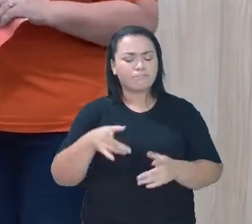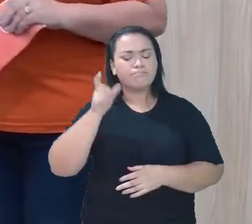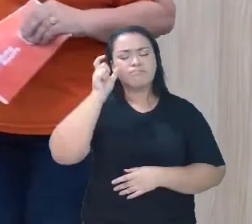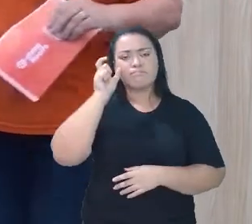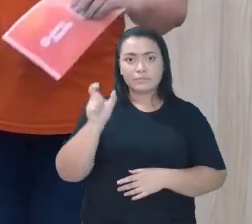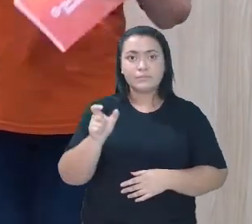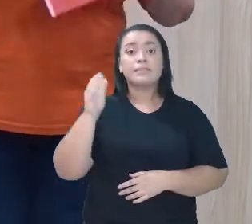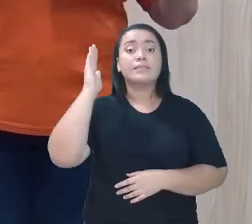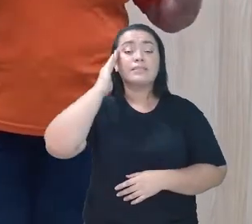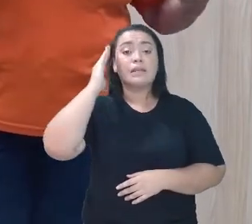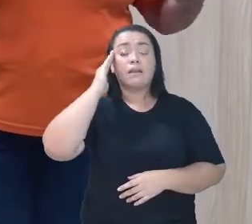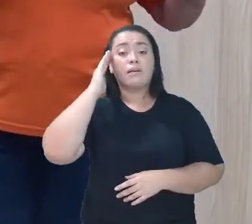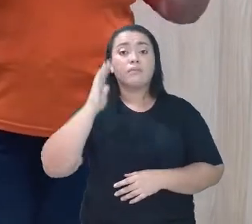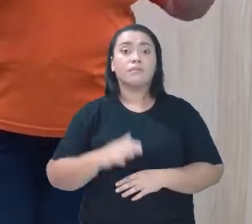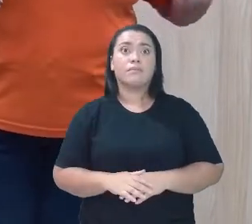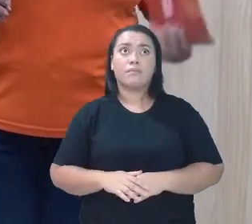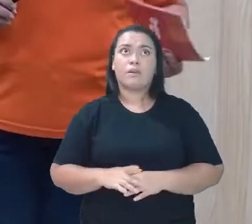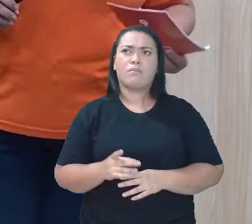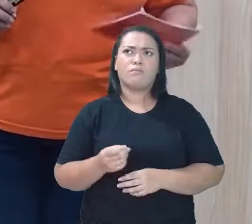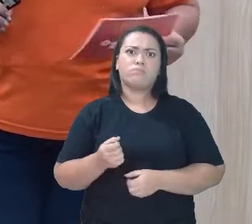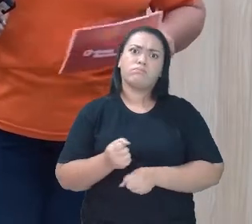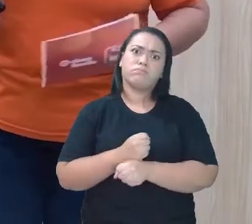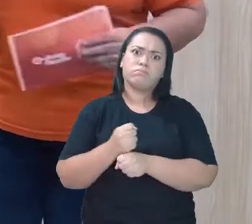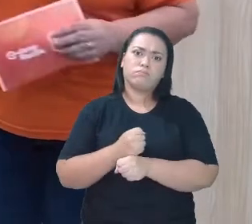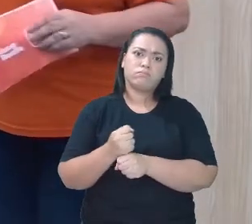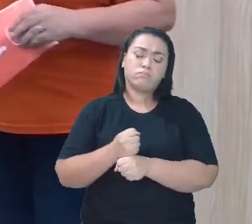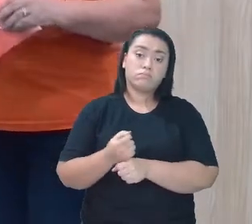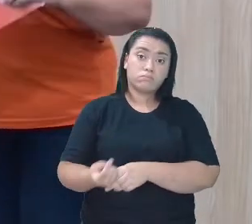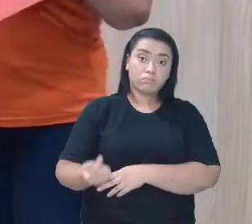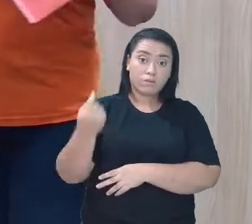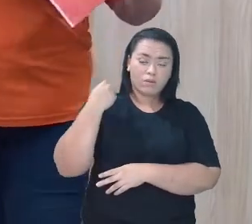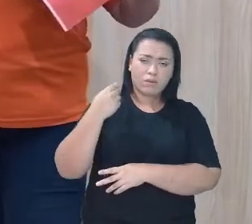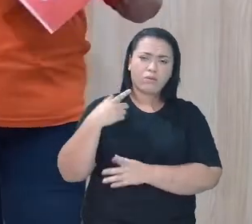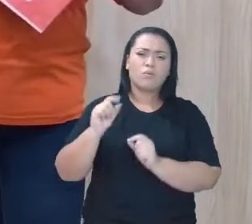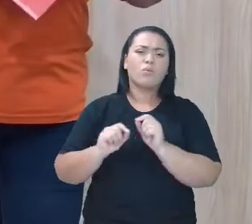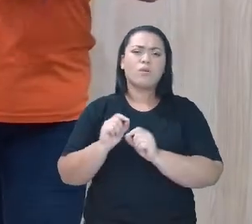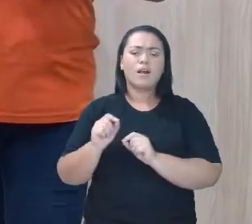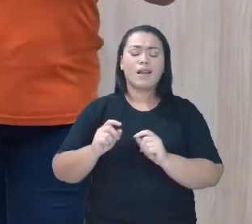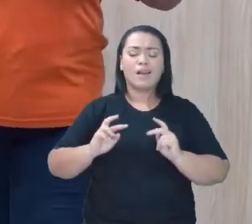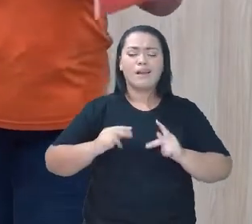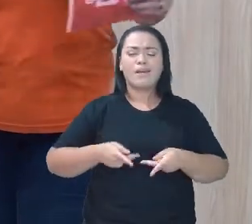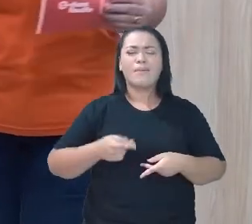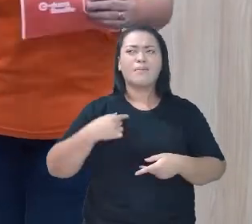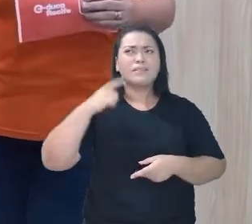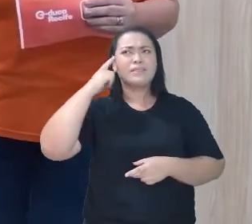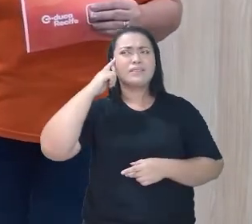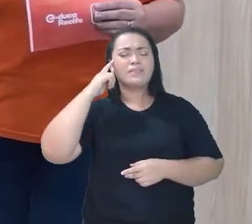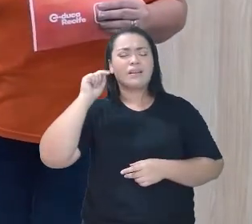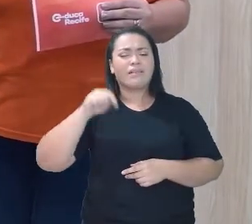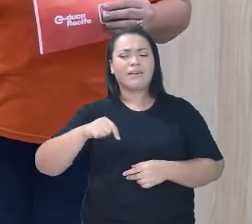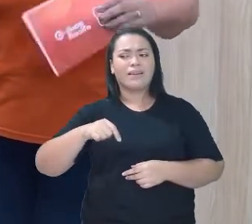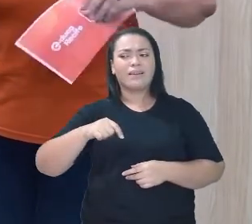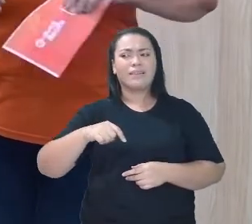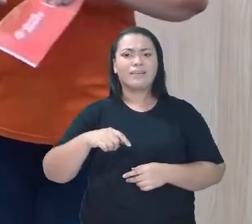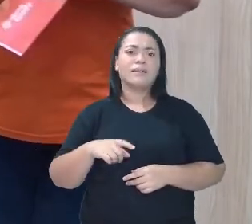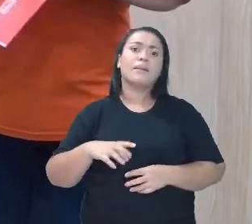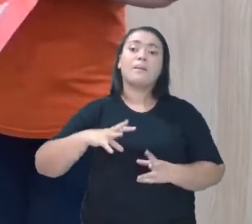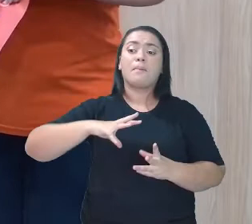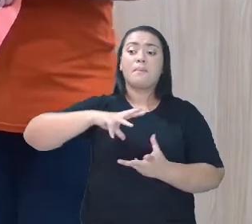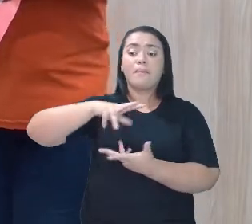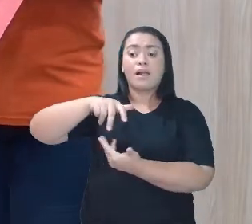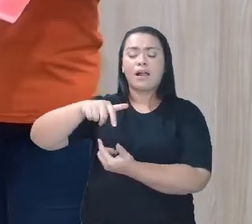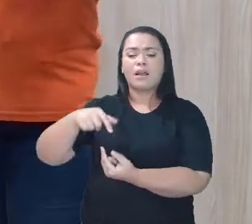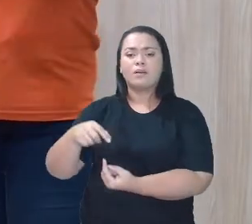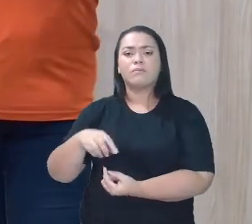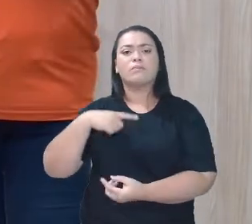gente saber que muitos anos atrás, o homem achava que a Terra era o centro. Então,